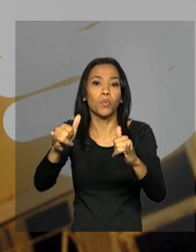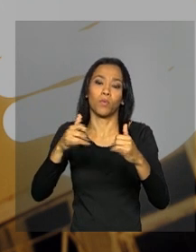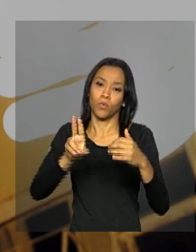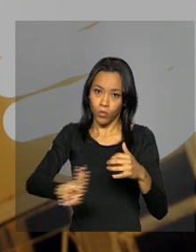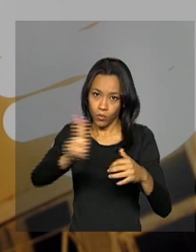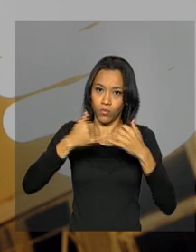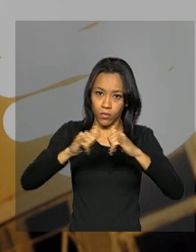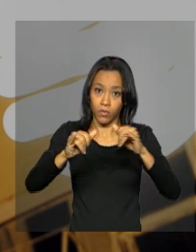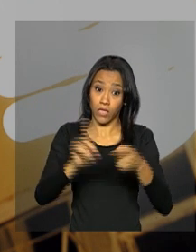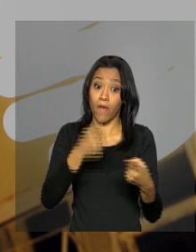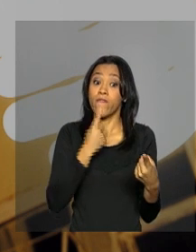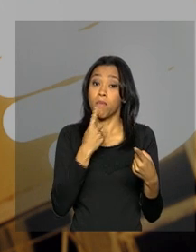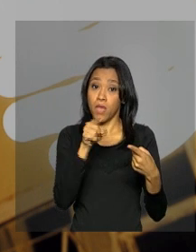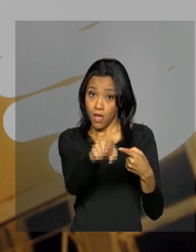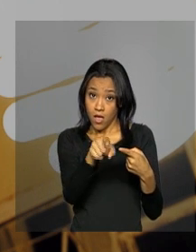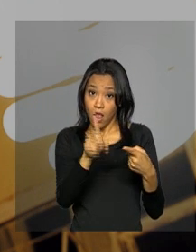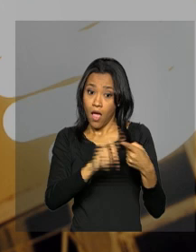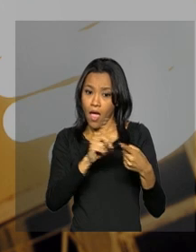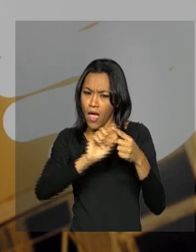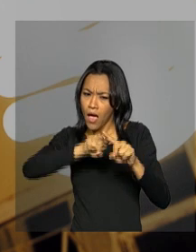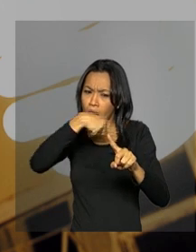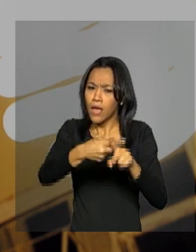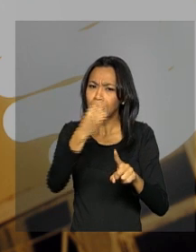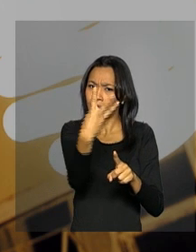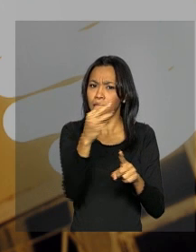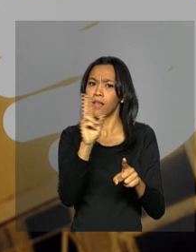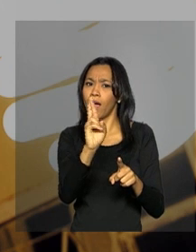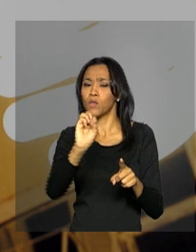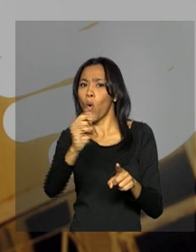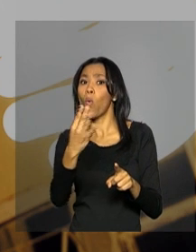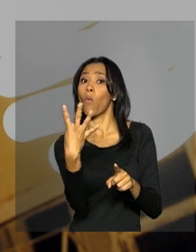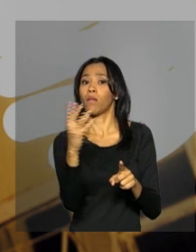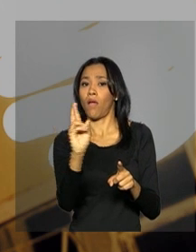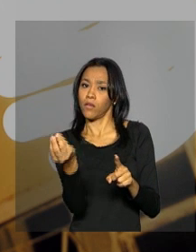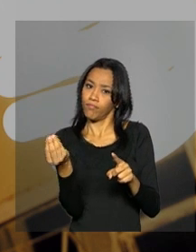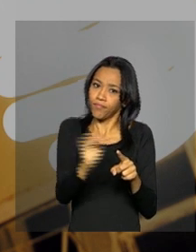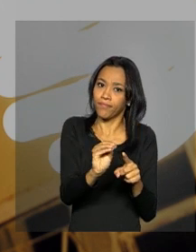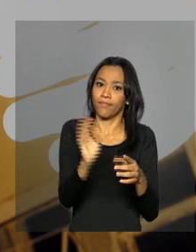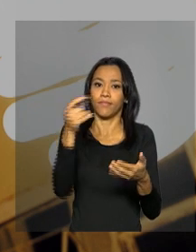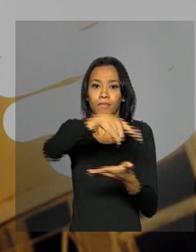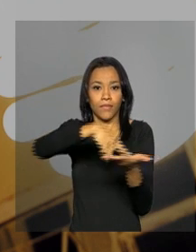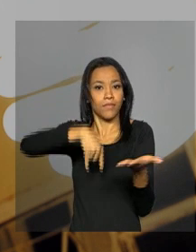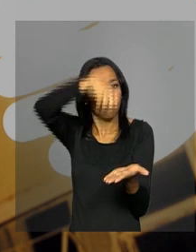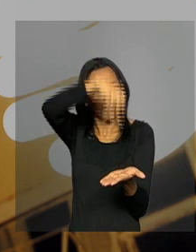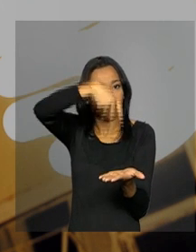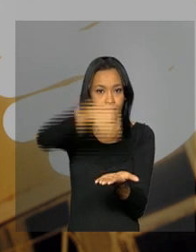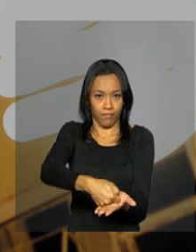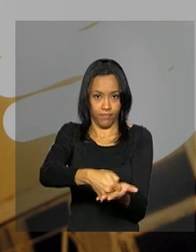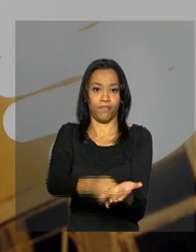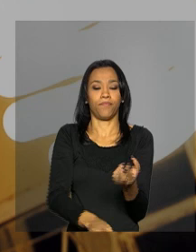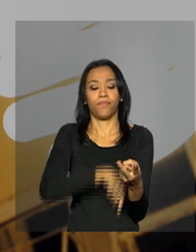bandeira vermelha, o adicional é de R$ 3,00 ou R$ 4,50, aplicados a cada 100